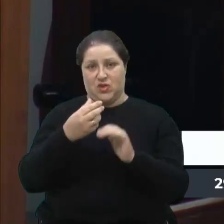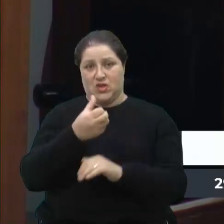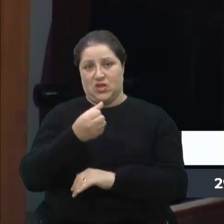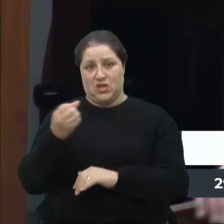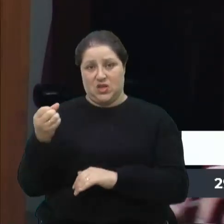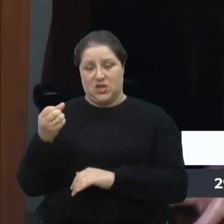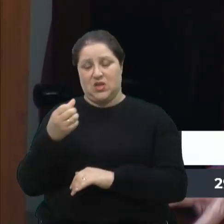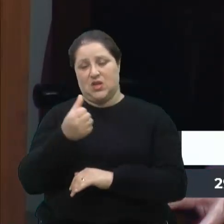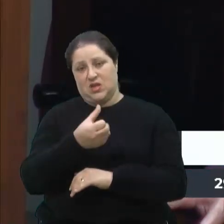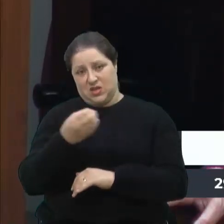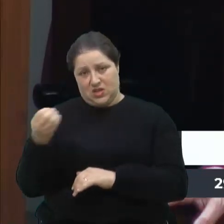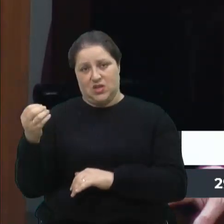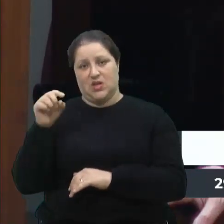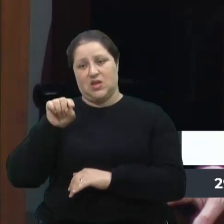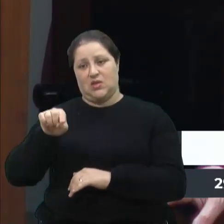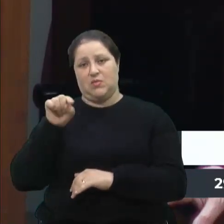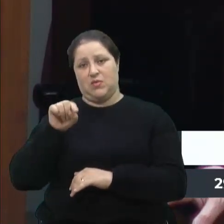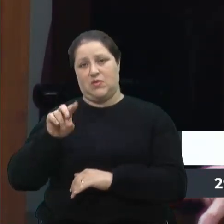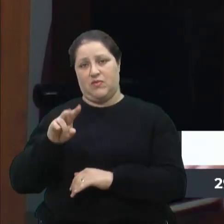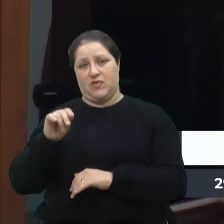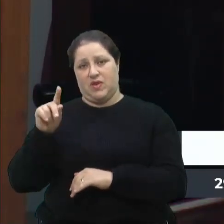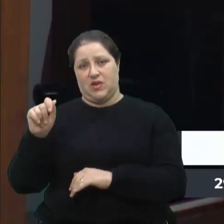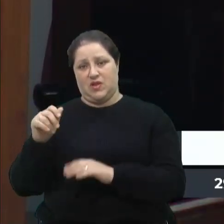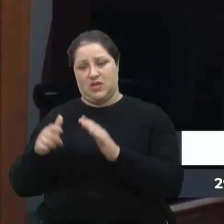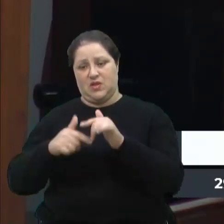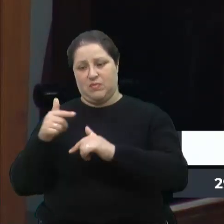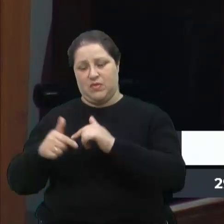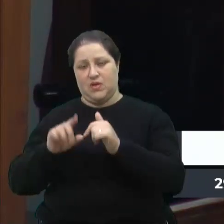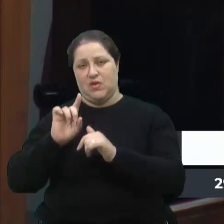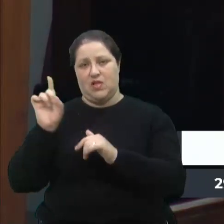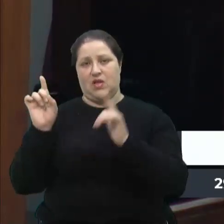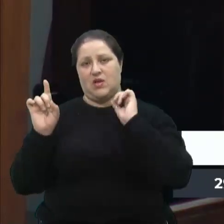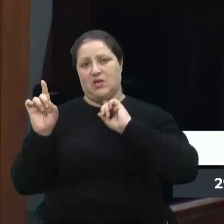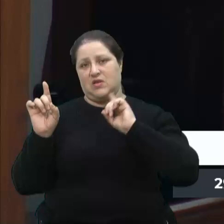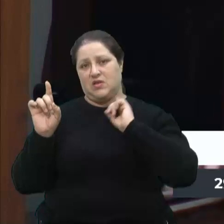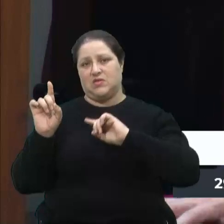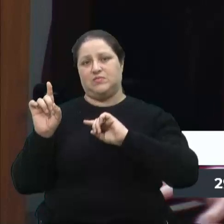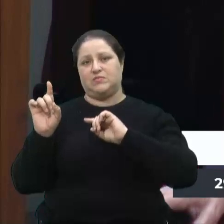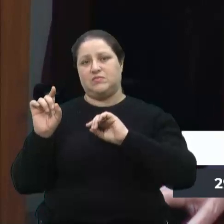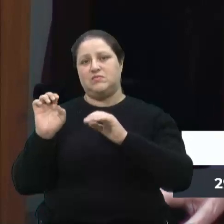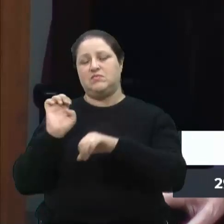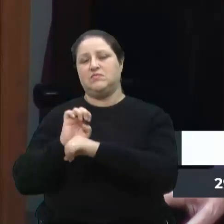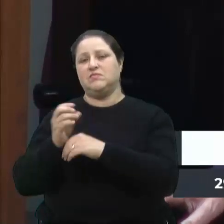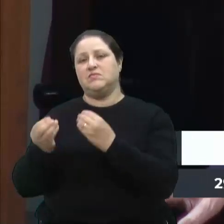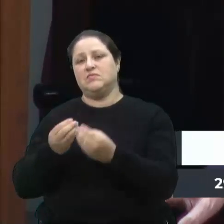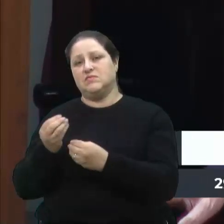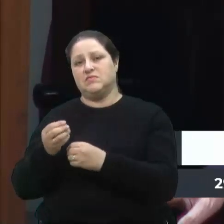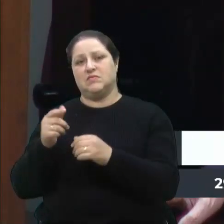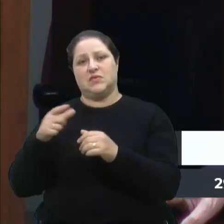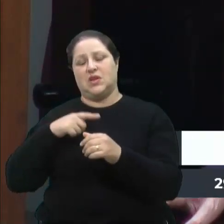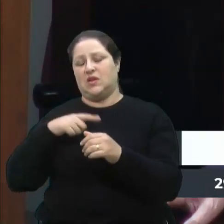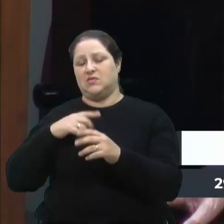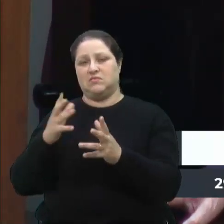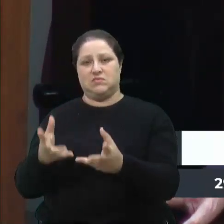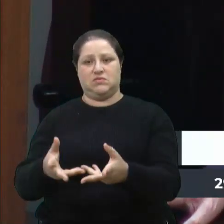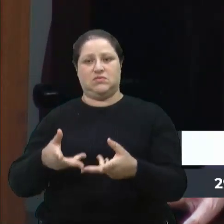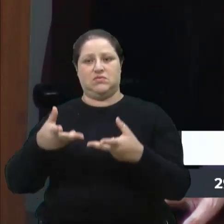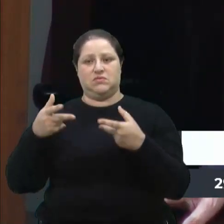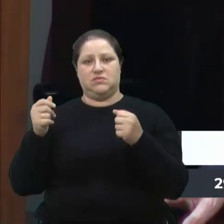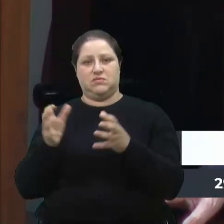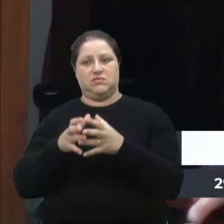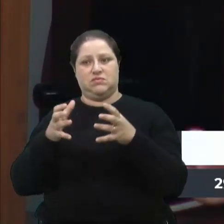600 mil vagas de emprego. O estado deles está como? Está pujante, está